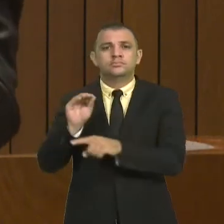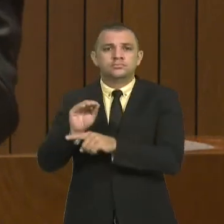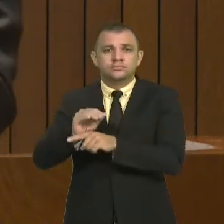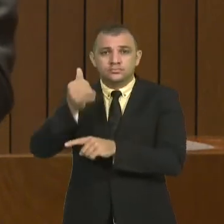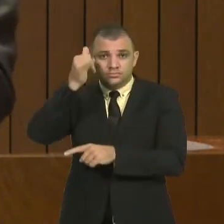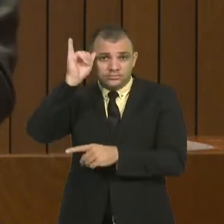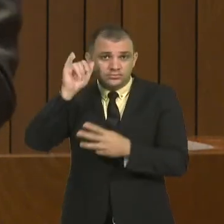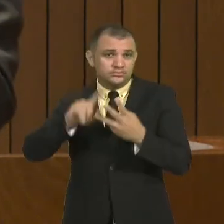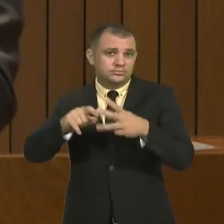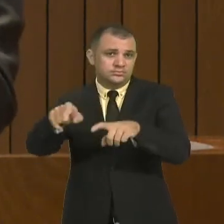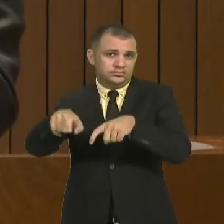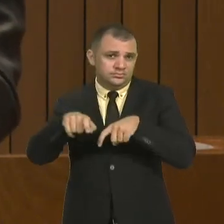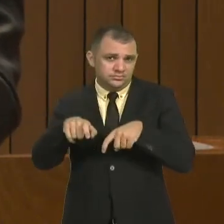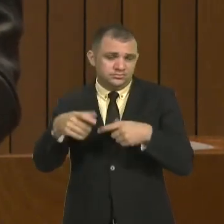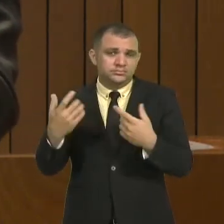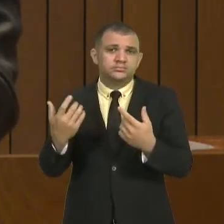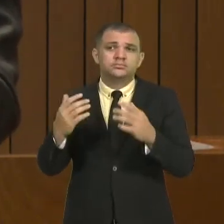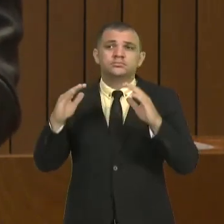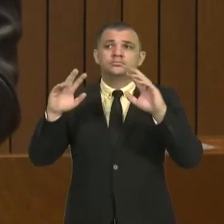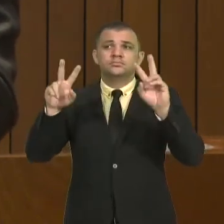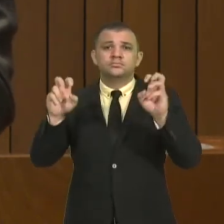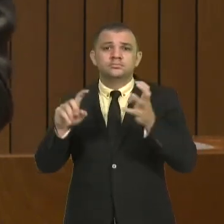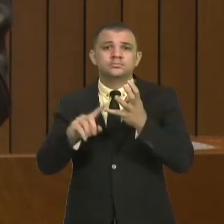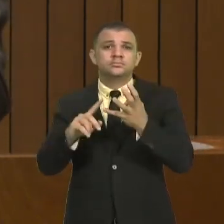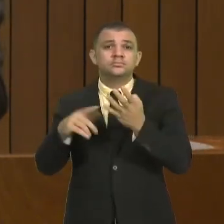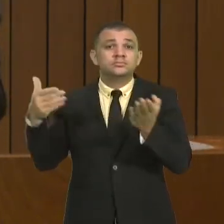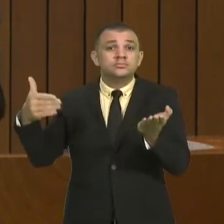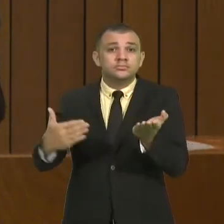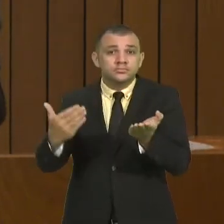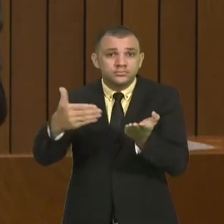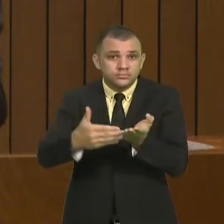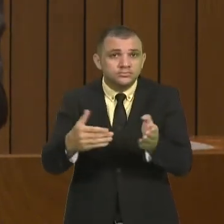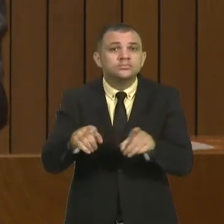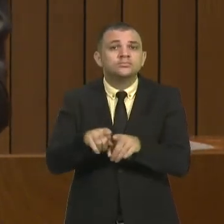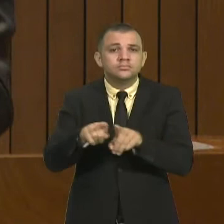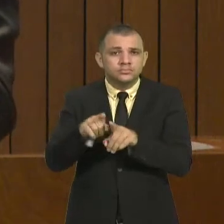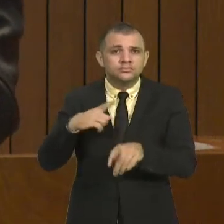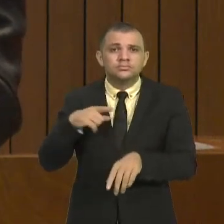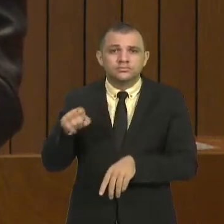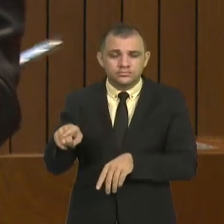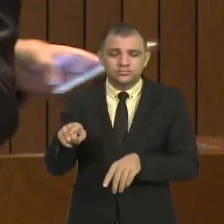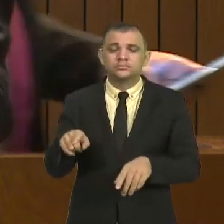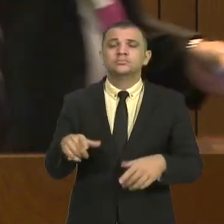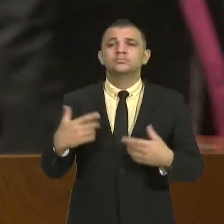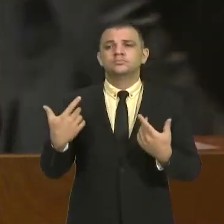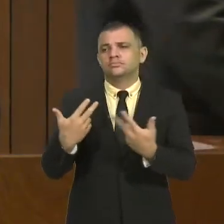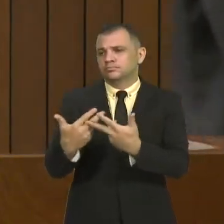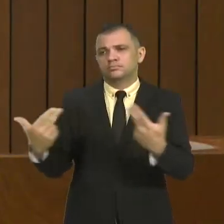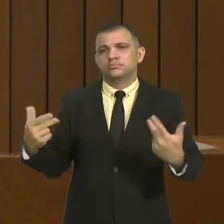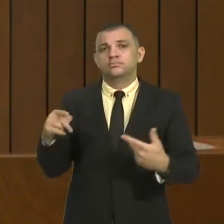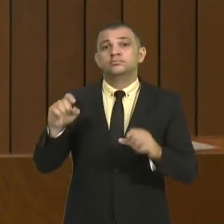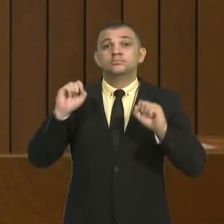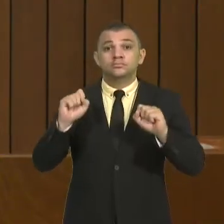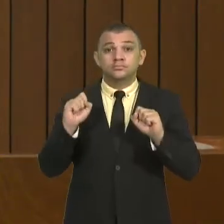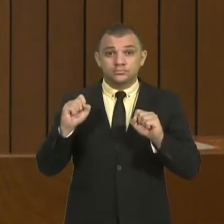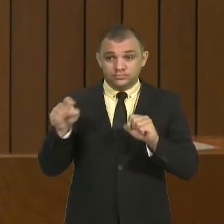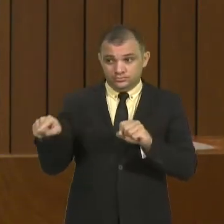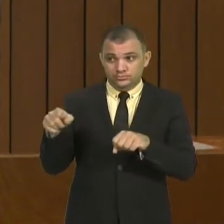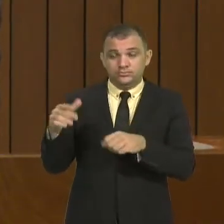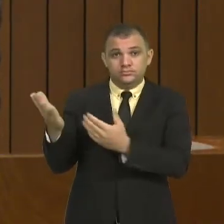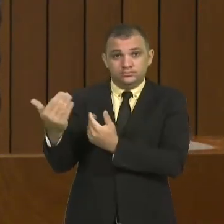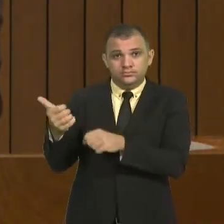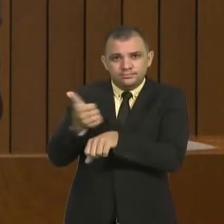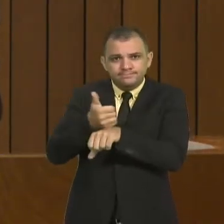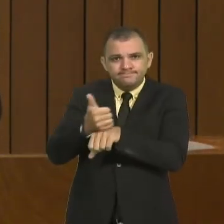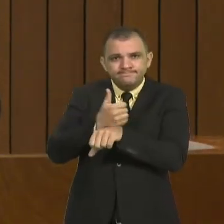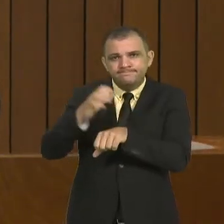da agricultura, na questão portuária que temos ali também. Enfim, que se especialize esses jovens no